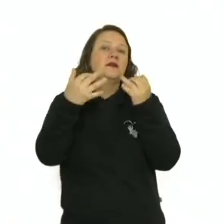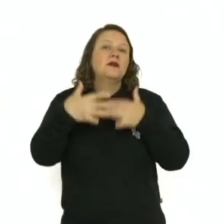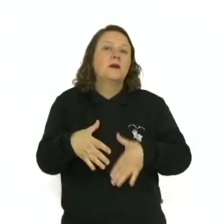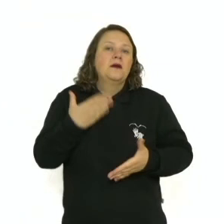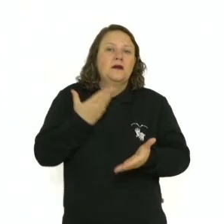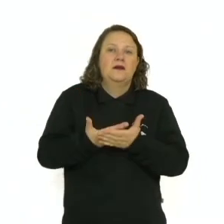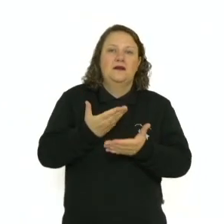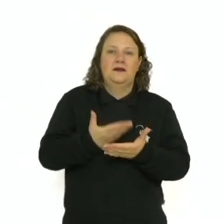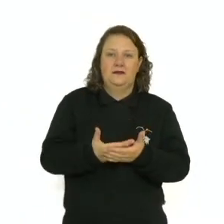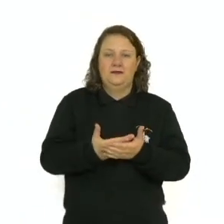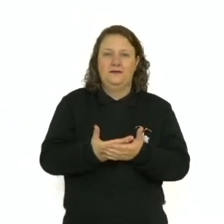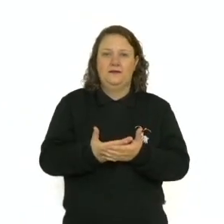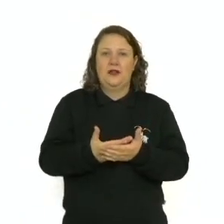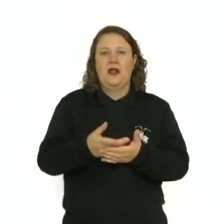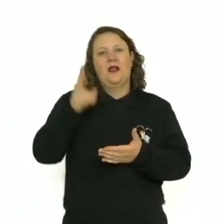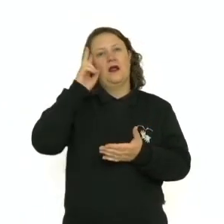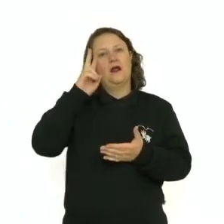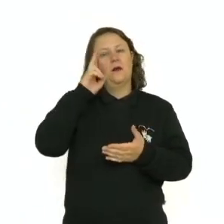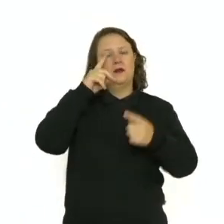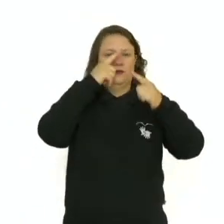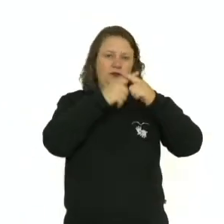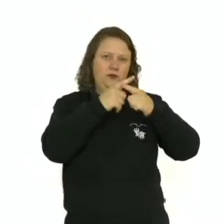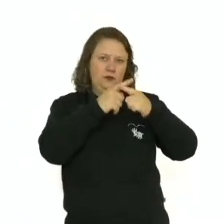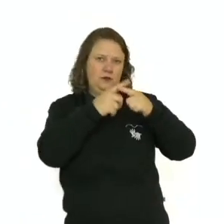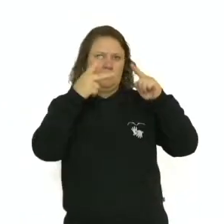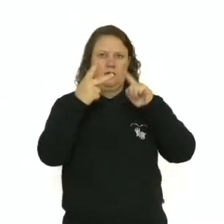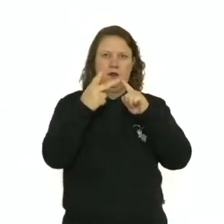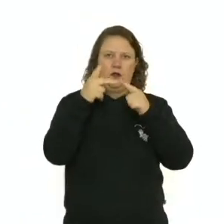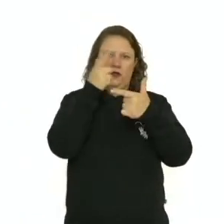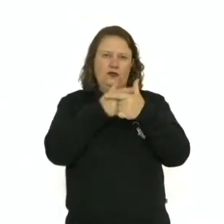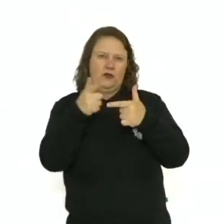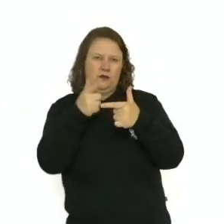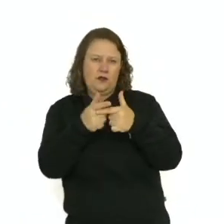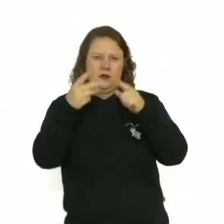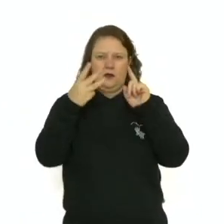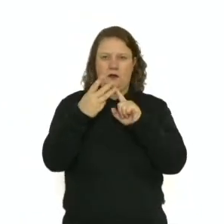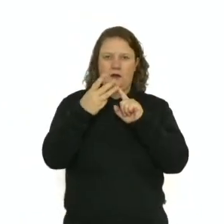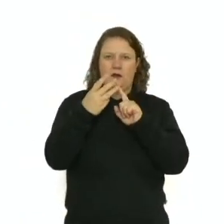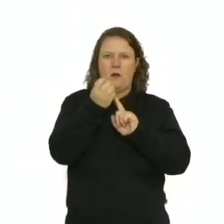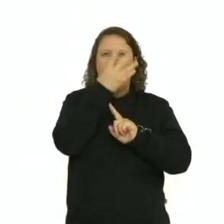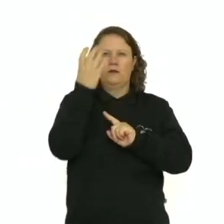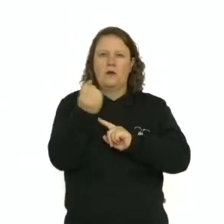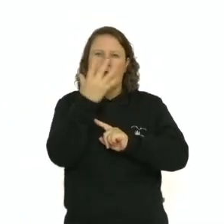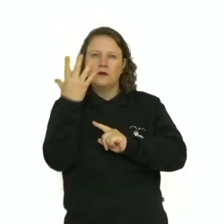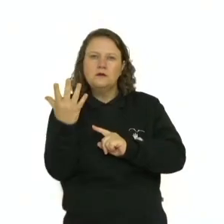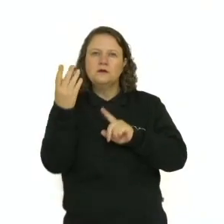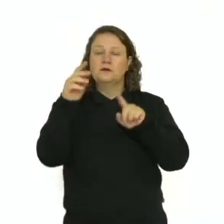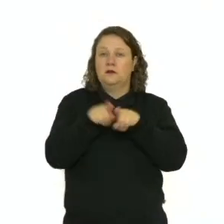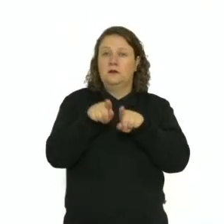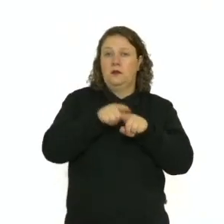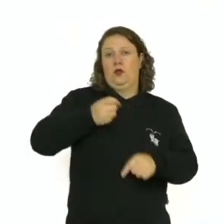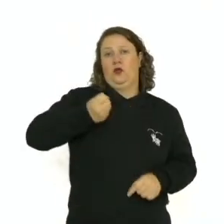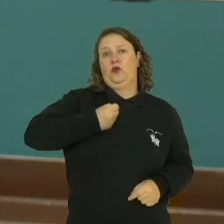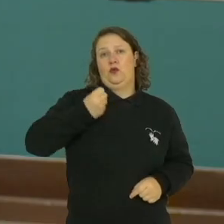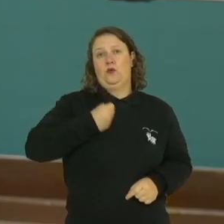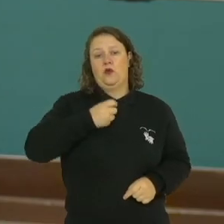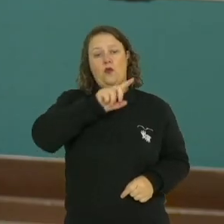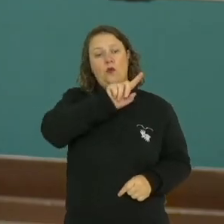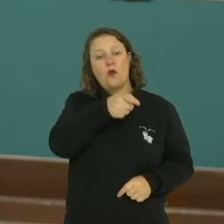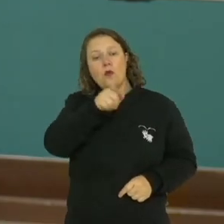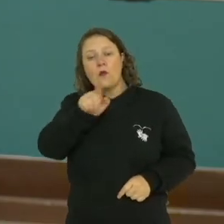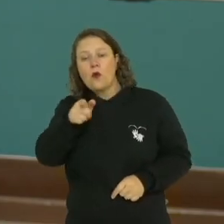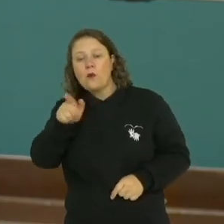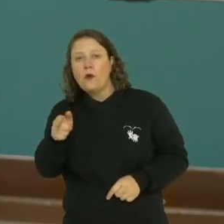Nós relembramos a multiplicação, a divisão, a potenciação com números decimais, números que possuem vírgula, e